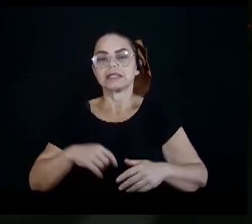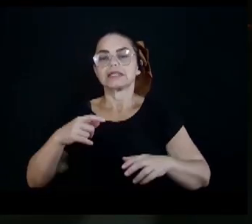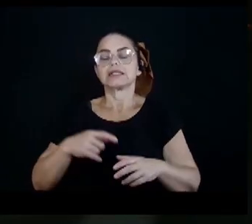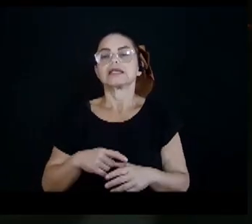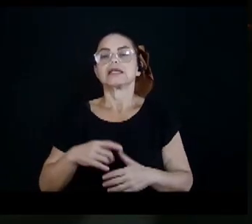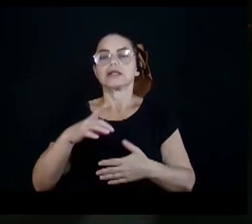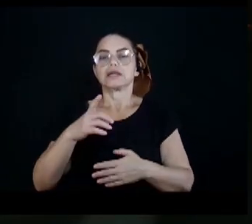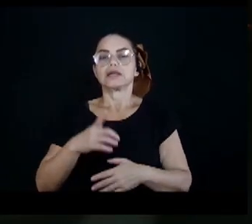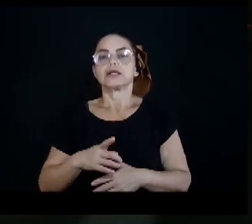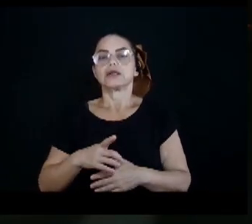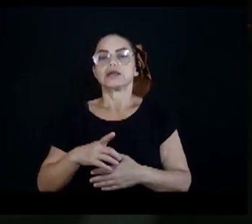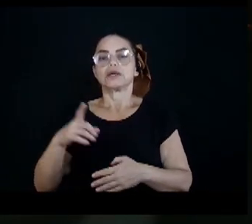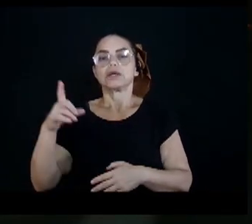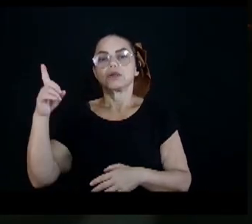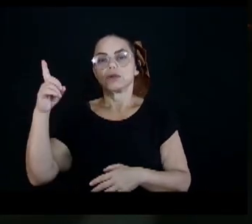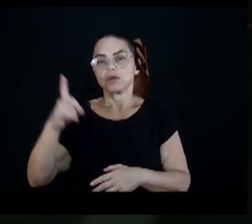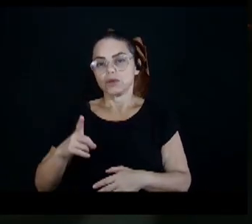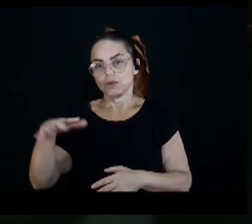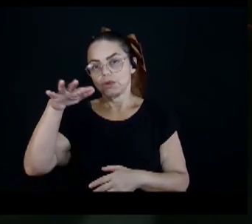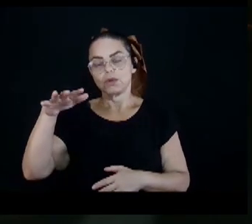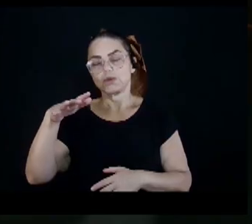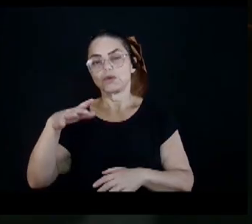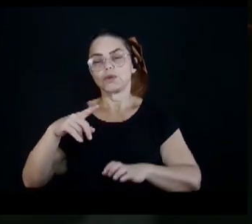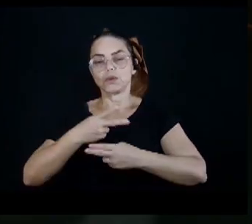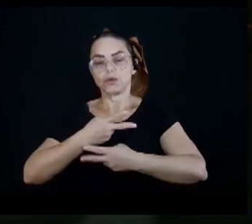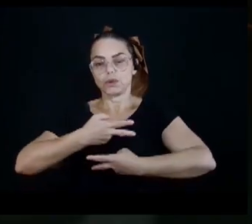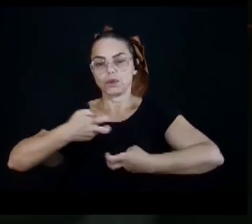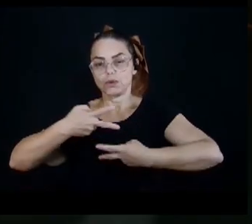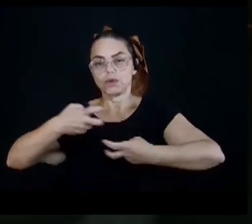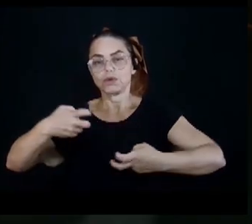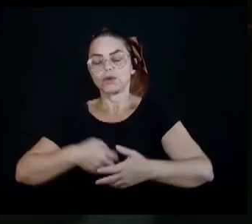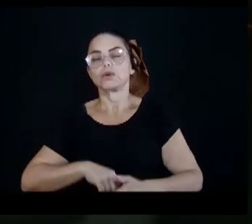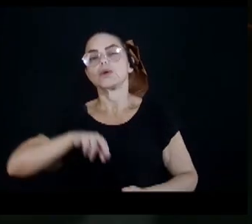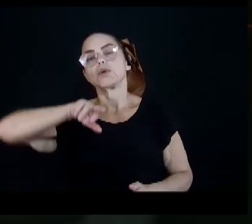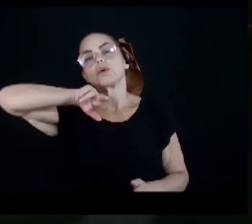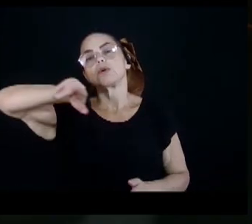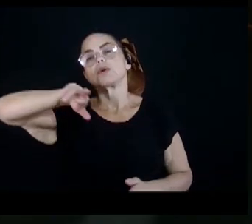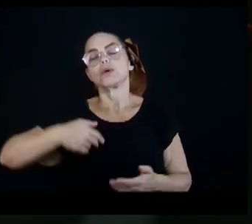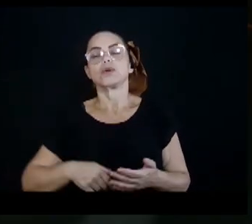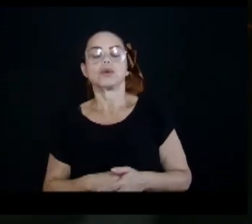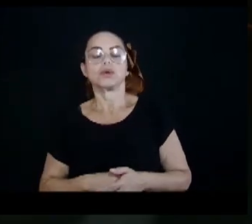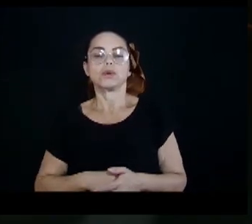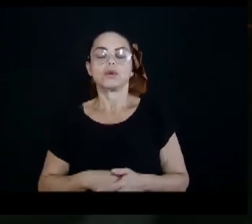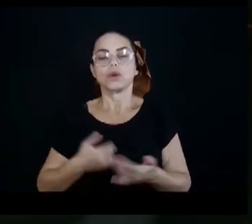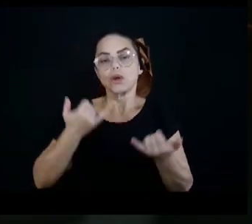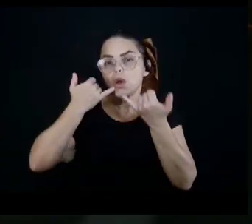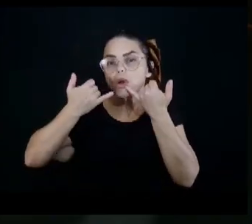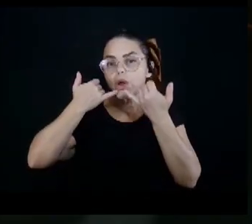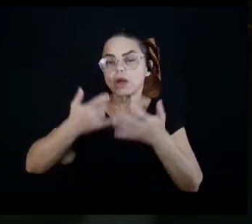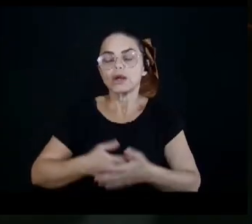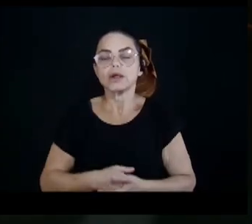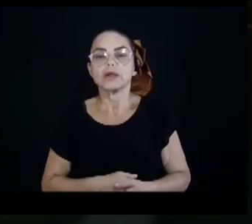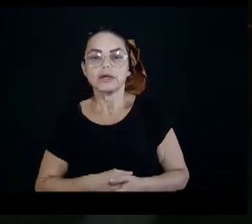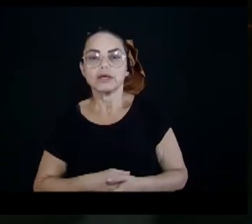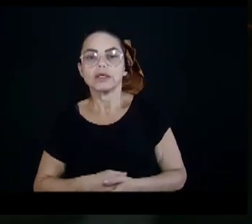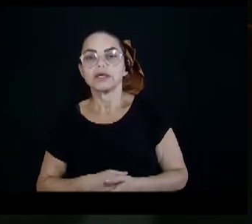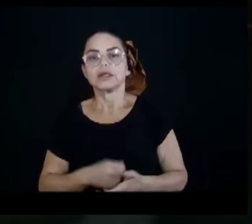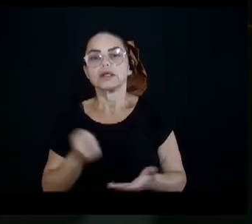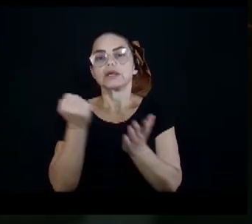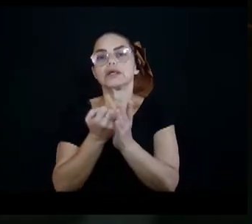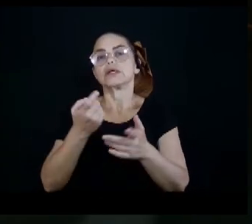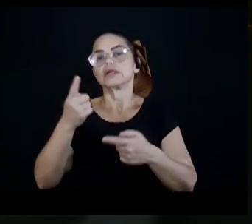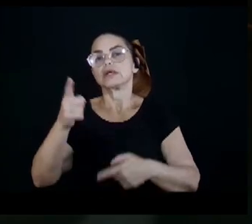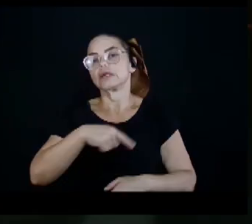gente referente a essa informação aí da quebra de patente e a possibilidade